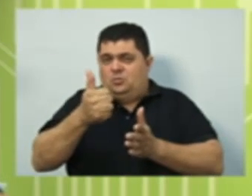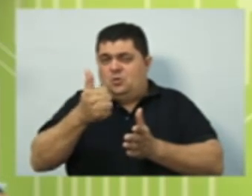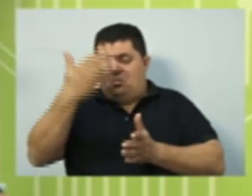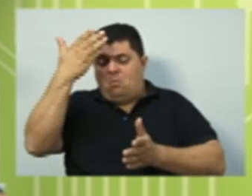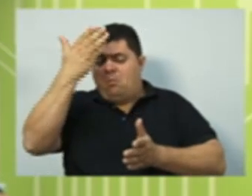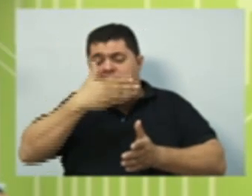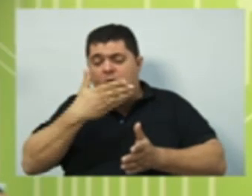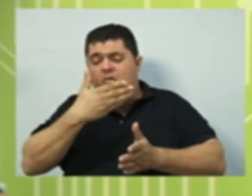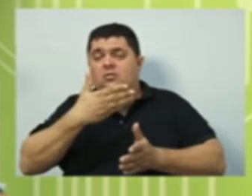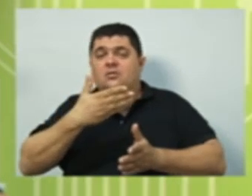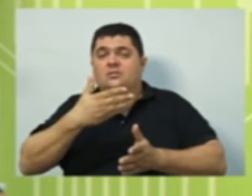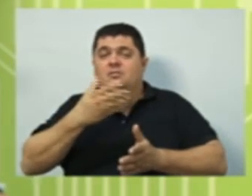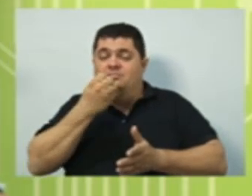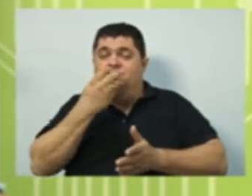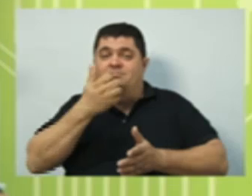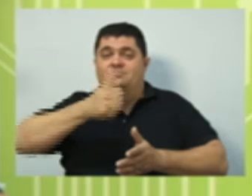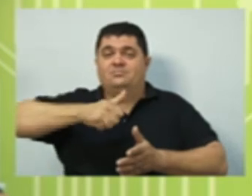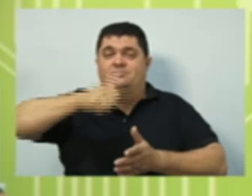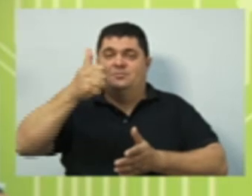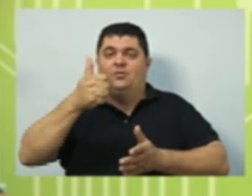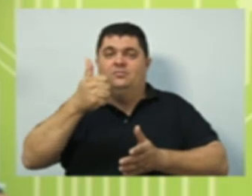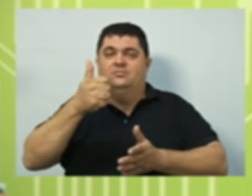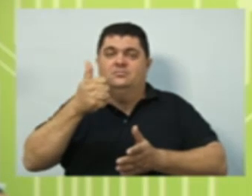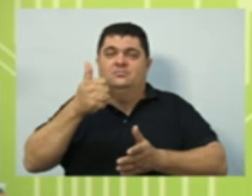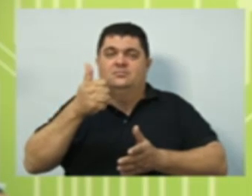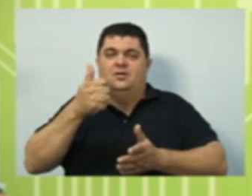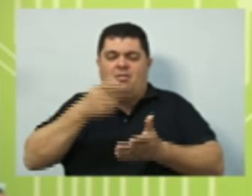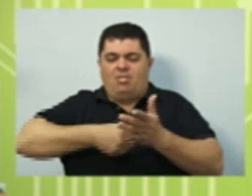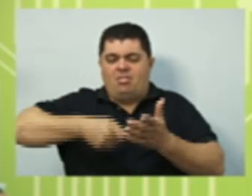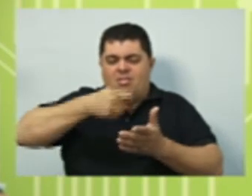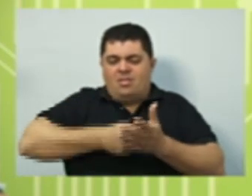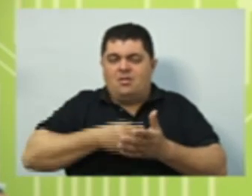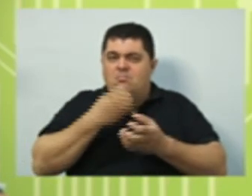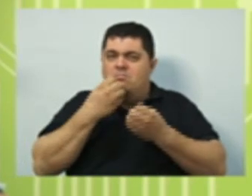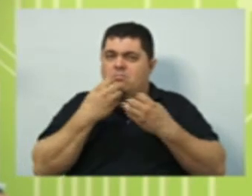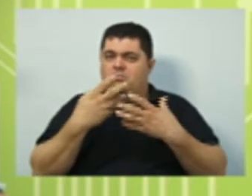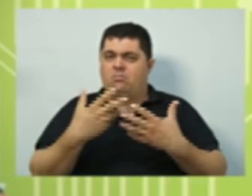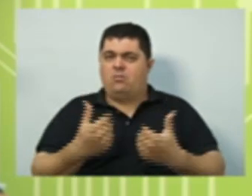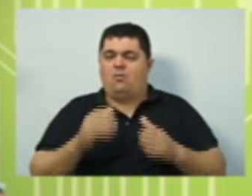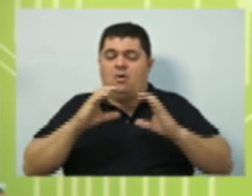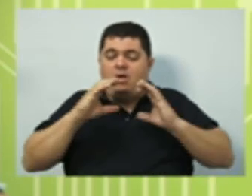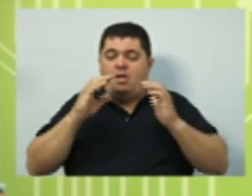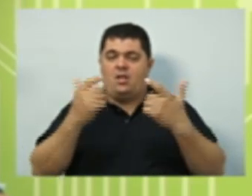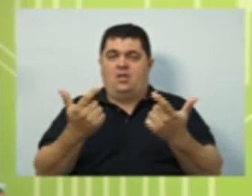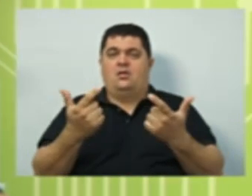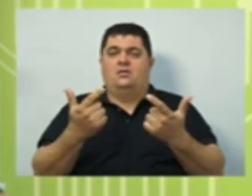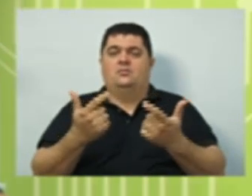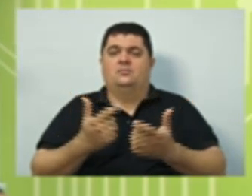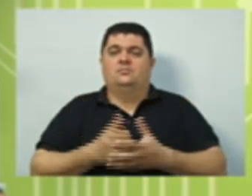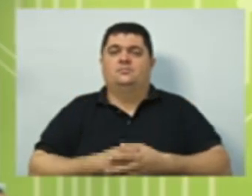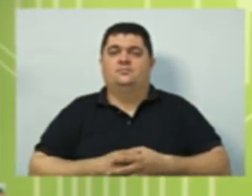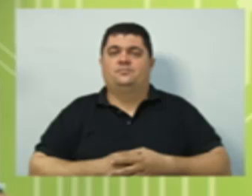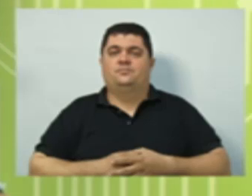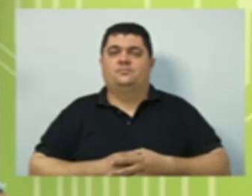justificar positivamente o trabalho de forma bem sistemática, de forma bem clara. E refletindo